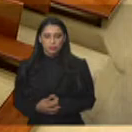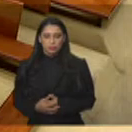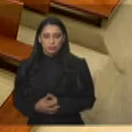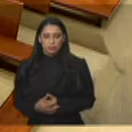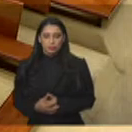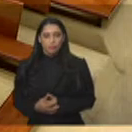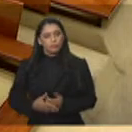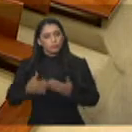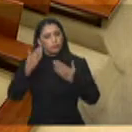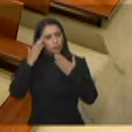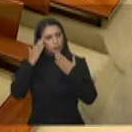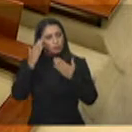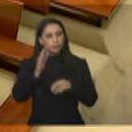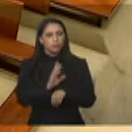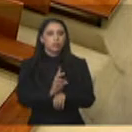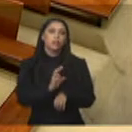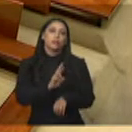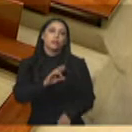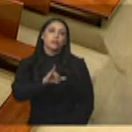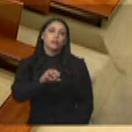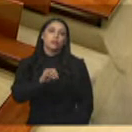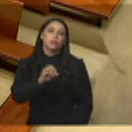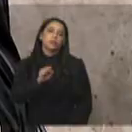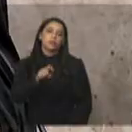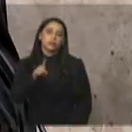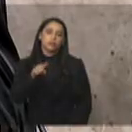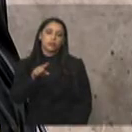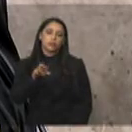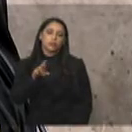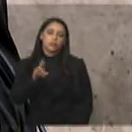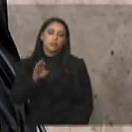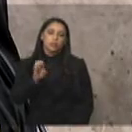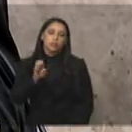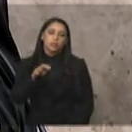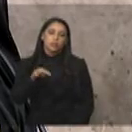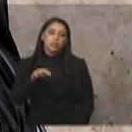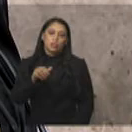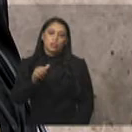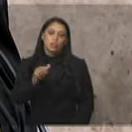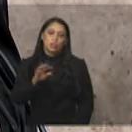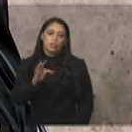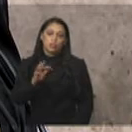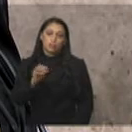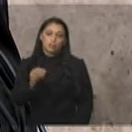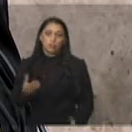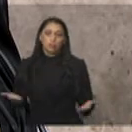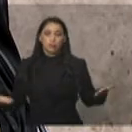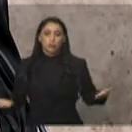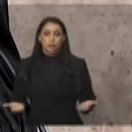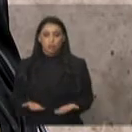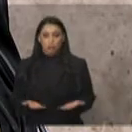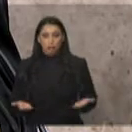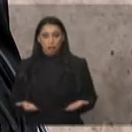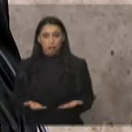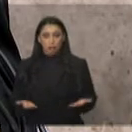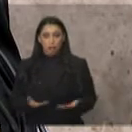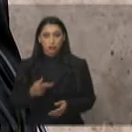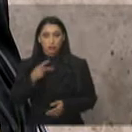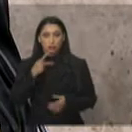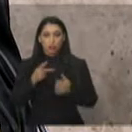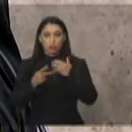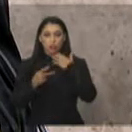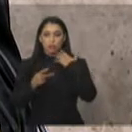Muito obrigado, doutor José Renato Laranjeira. Passo agora a convidar para se pronunciar